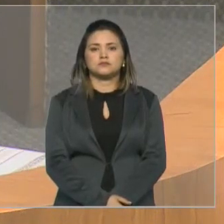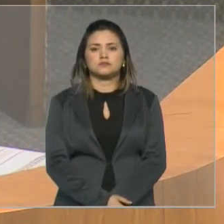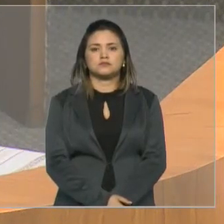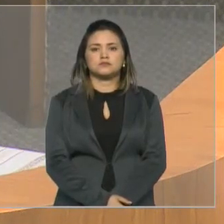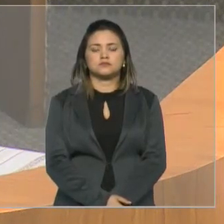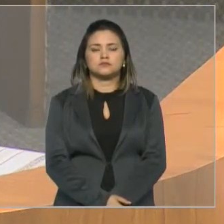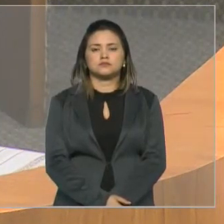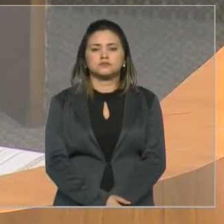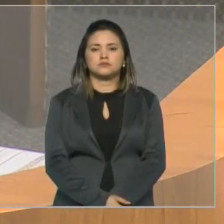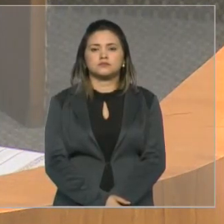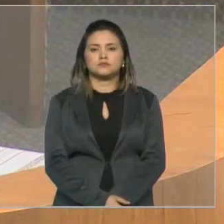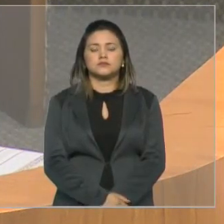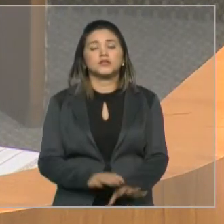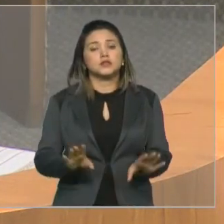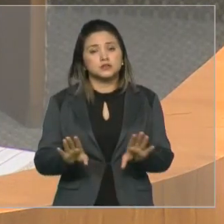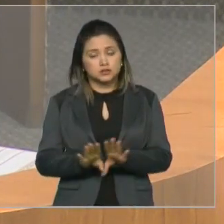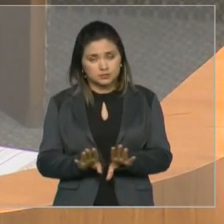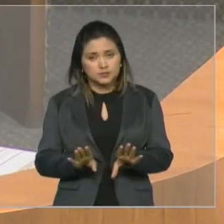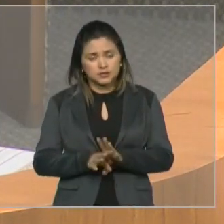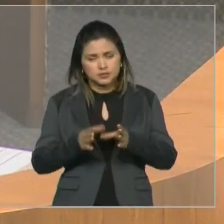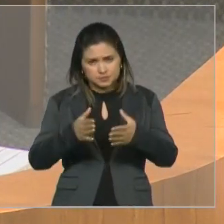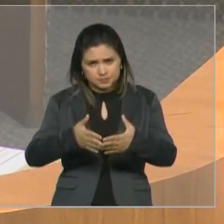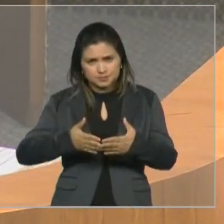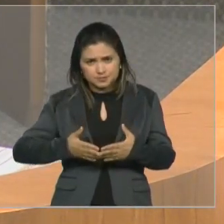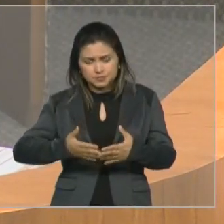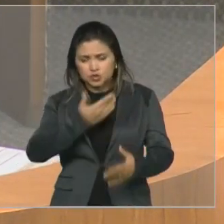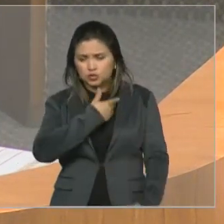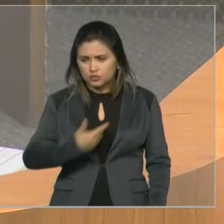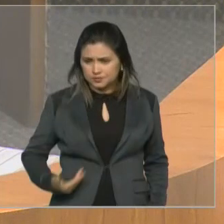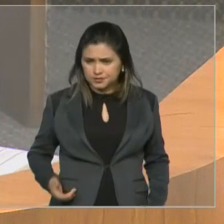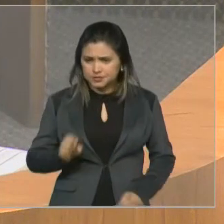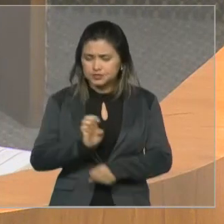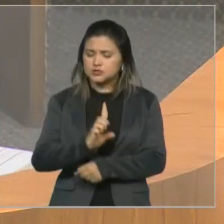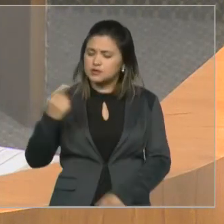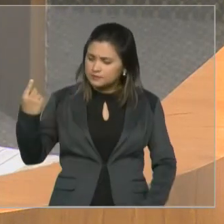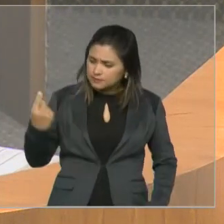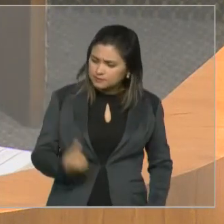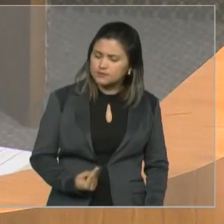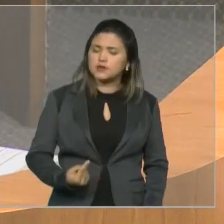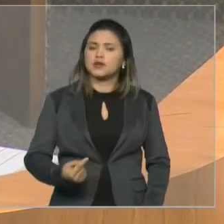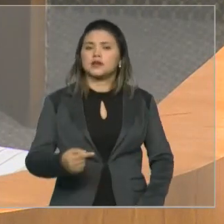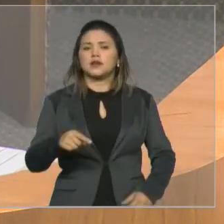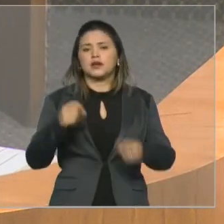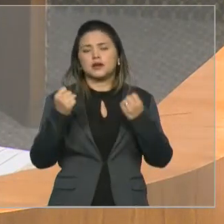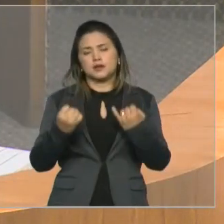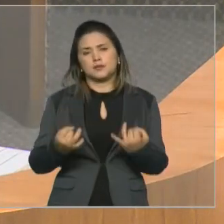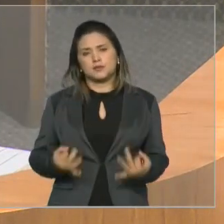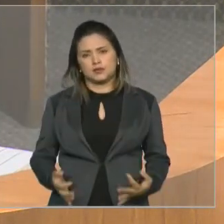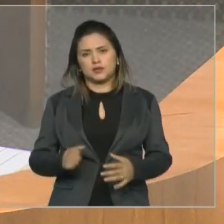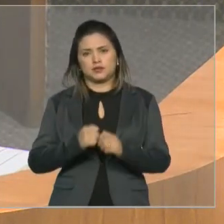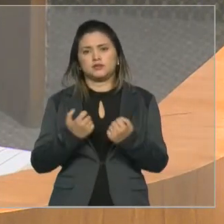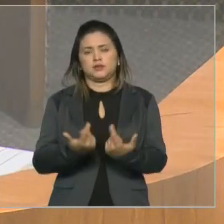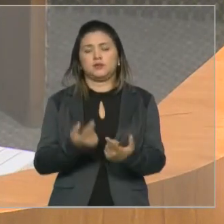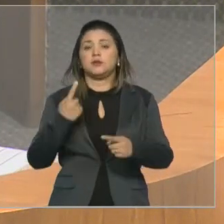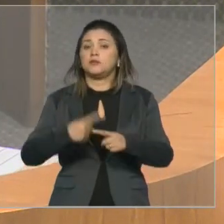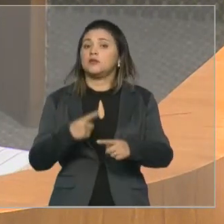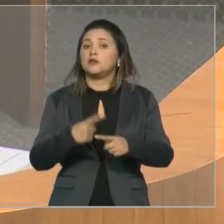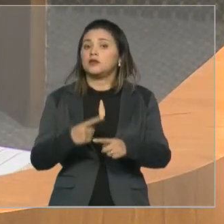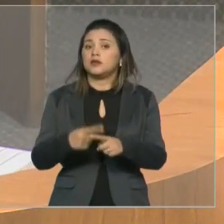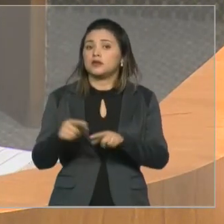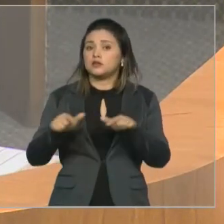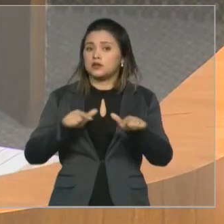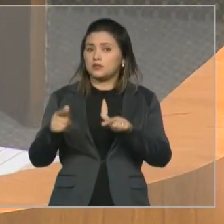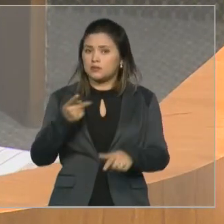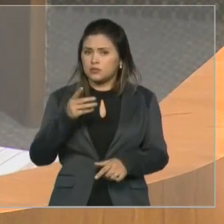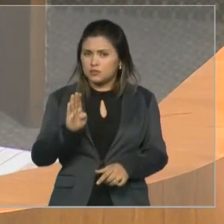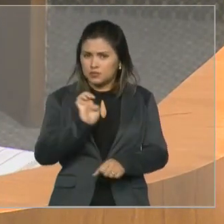do governo do Estado venha a esta casa prestar os esclarecimentos. Até porque os servidores públicos do Estado do Maranhão,